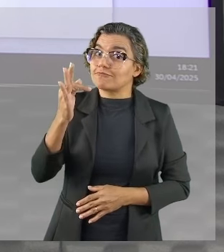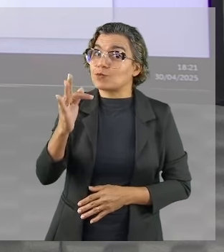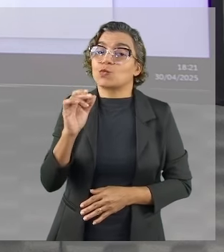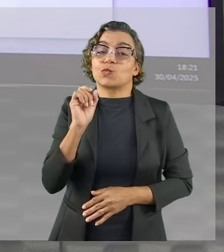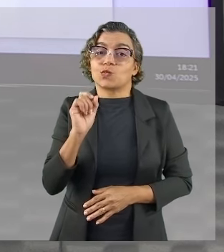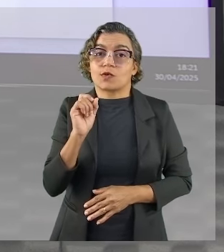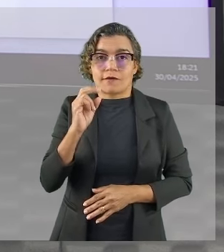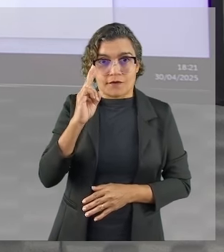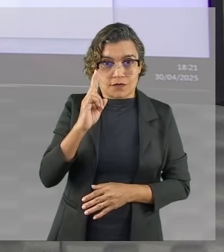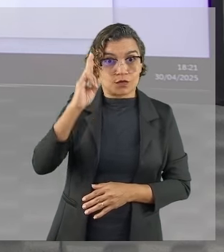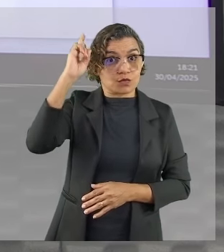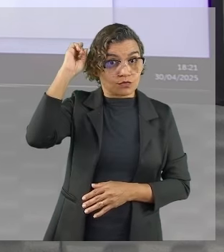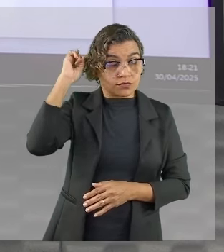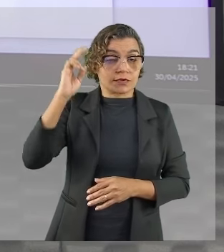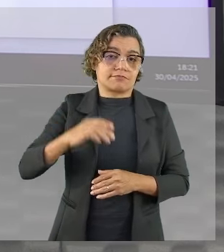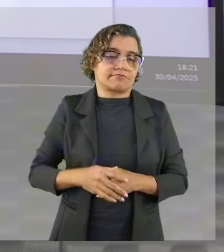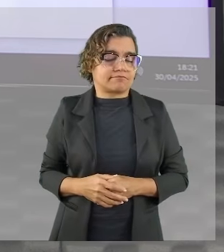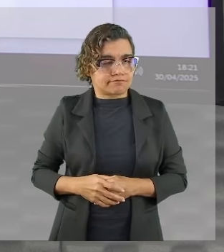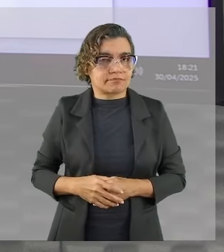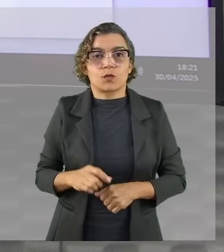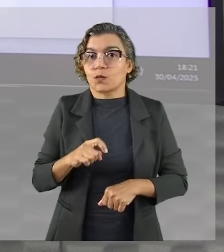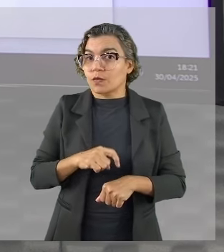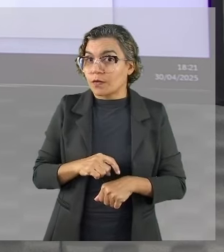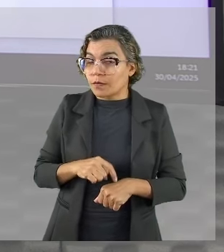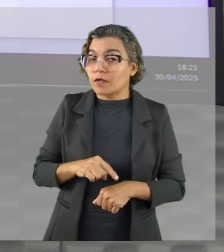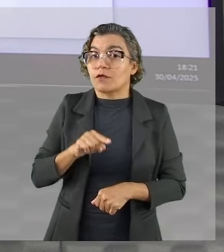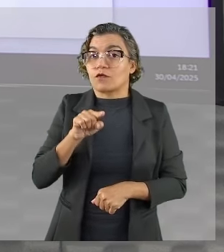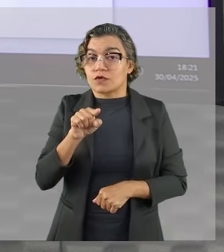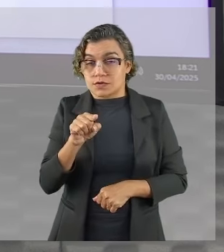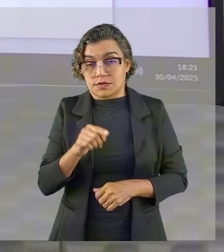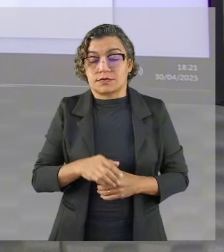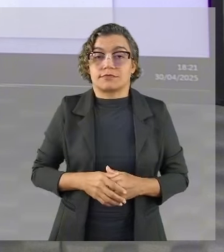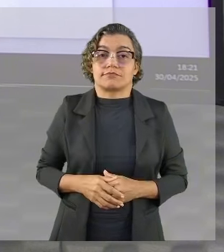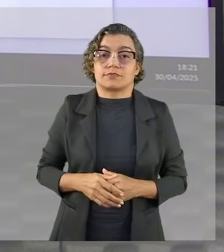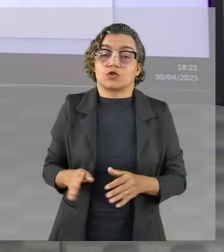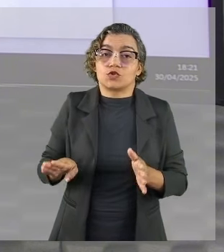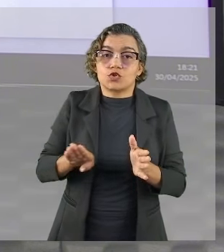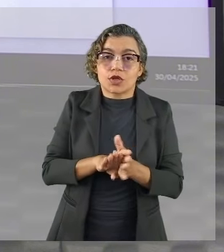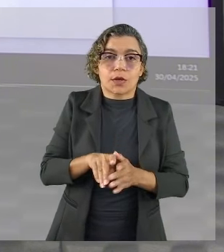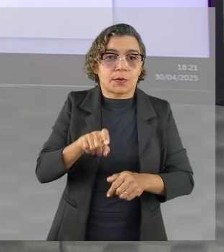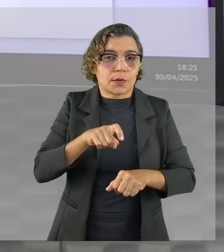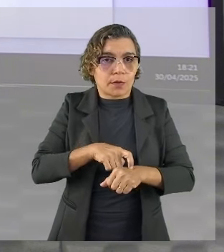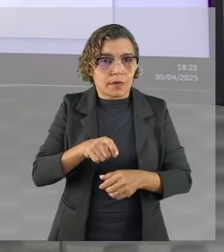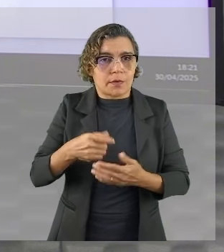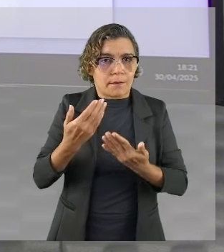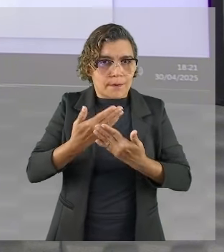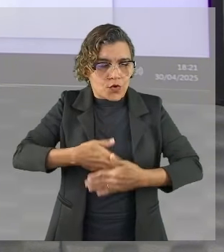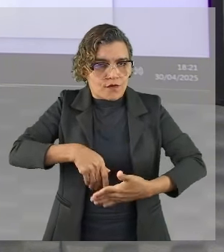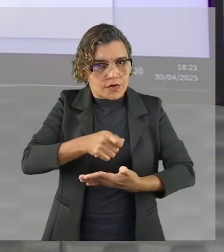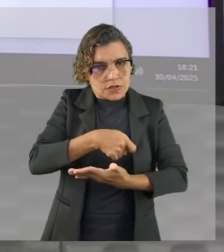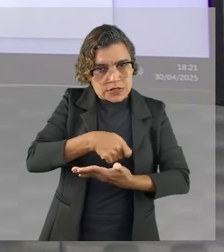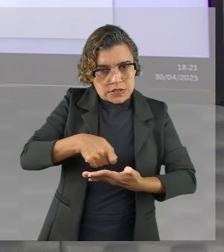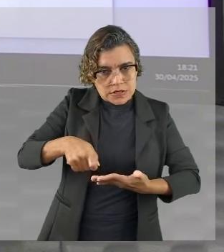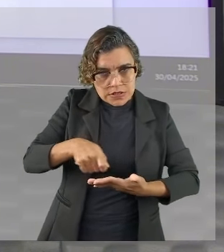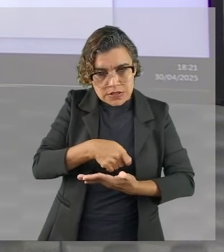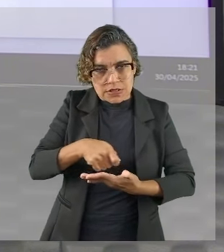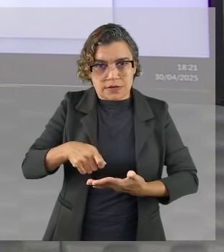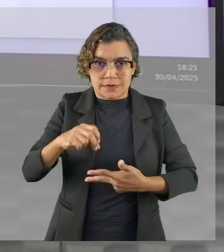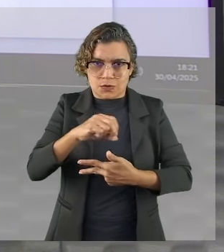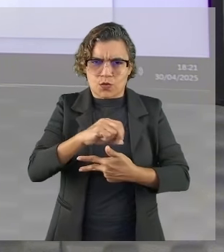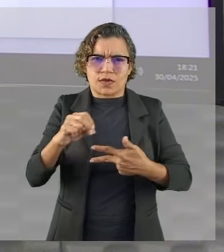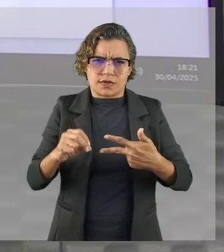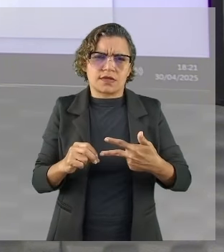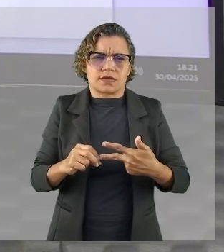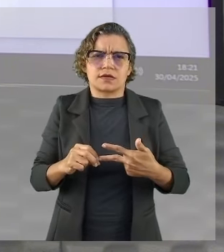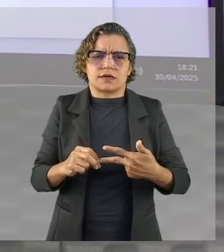o vestibular. E quando vocês chegarem, né, no vestibular, a prova do Enem,